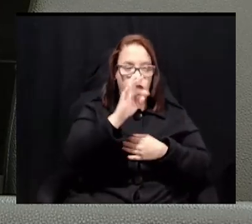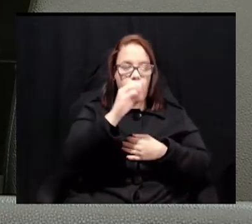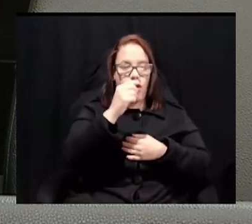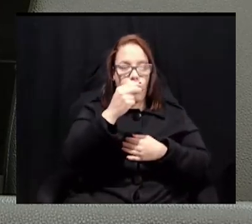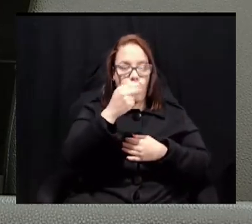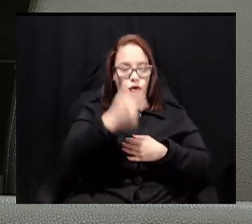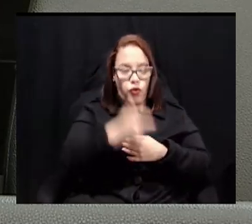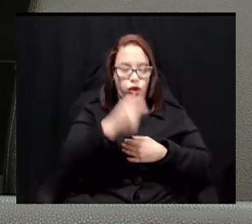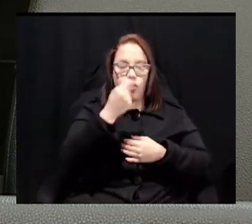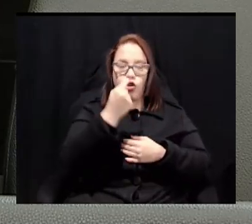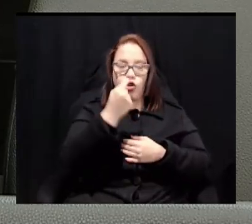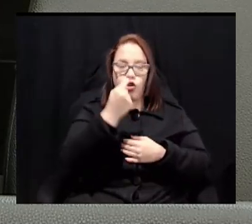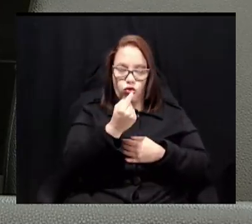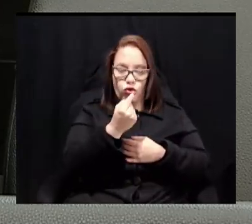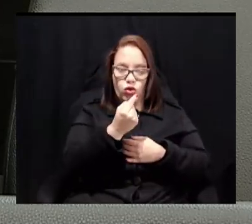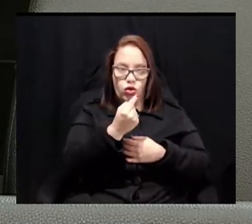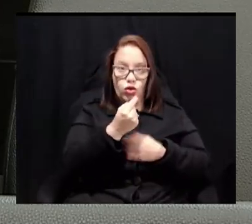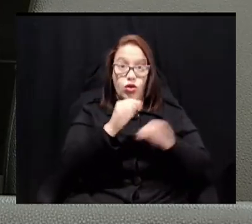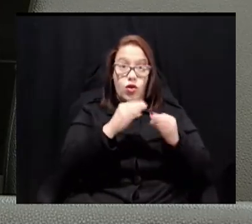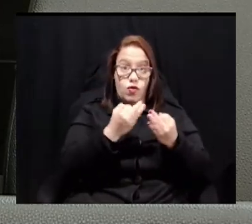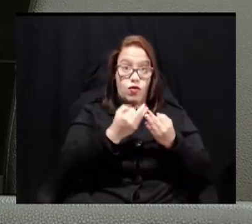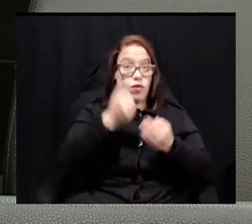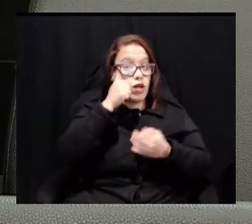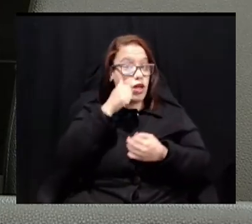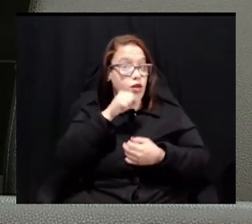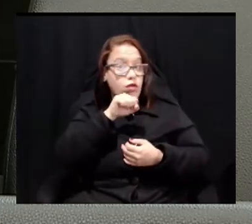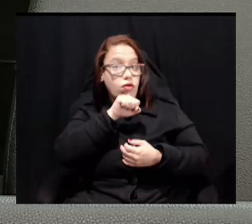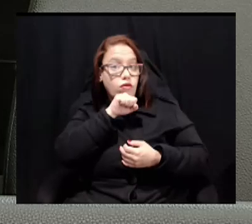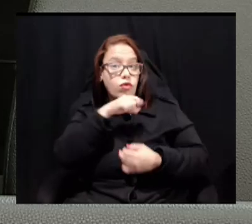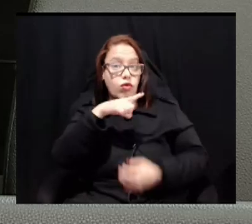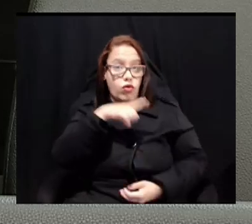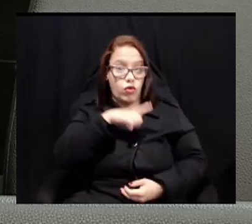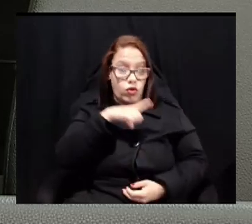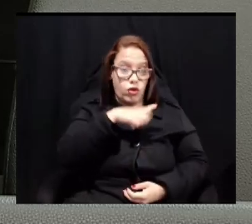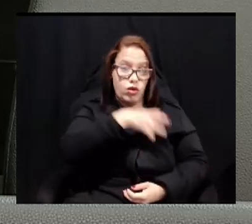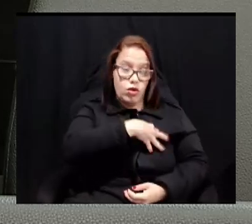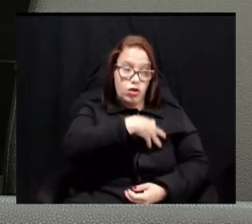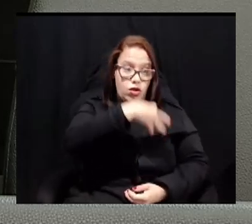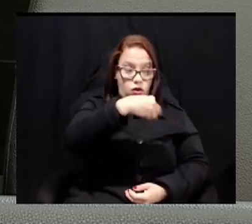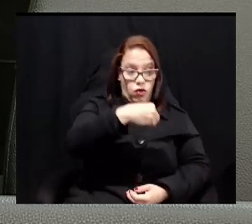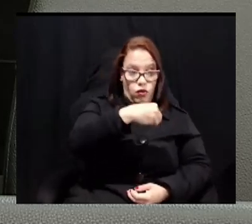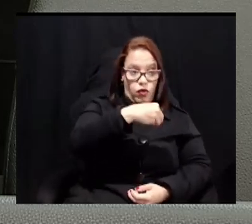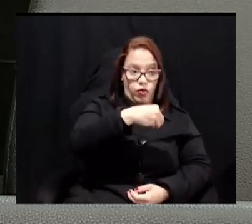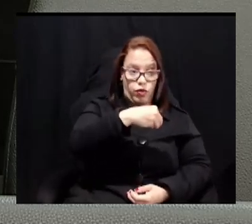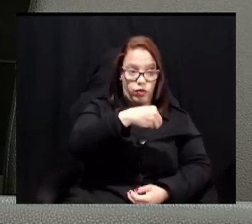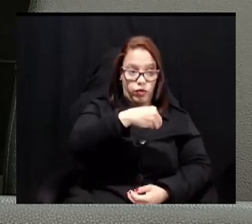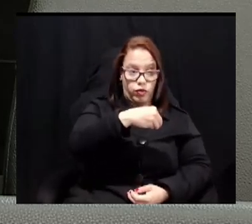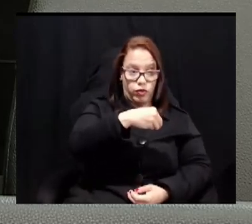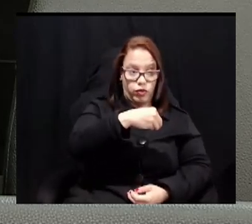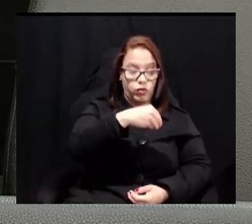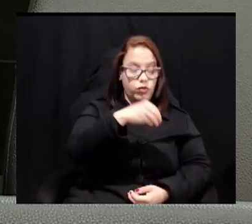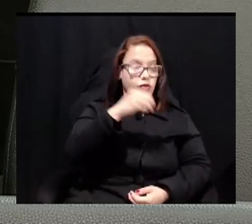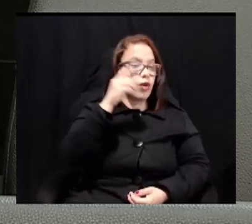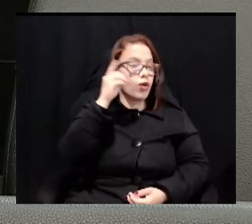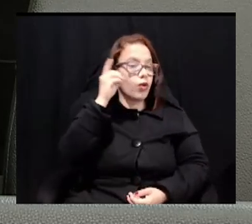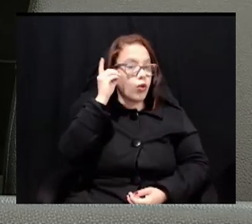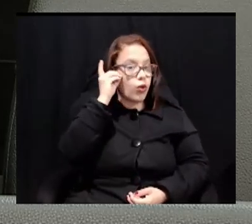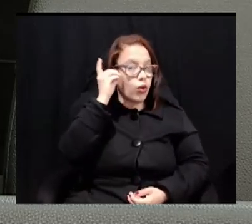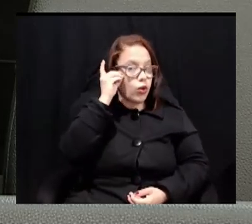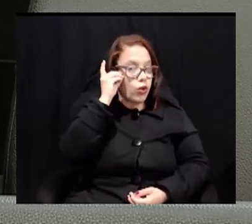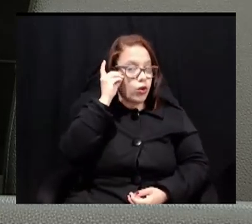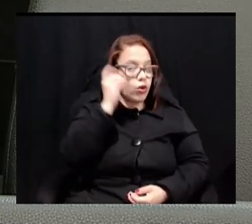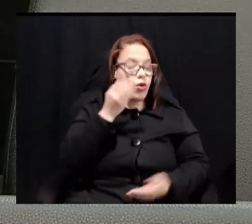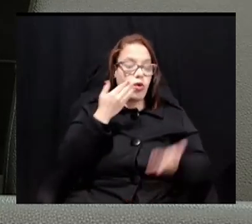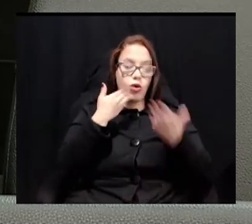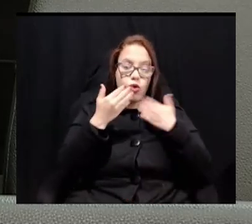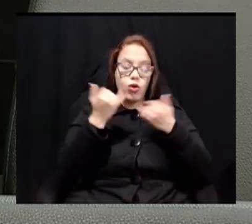mães, que tem filhos com T21, e elas se organizam e disponibilizam informações